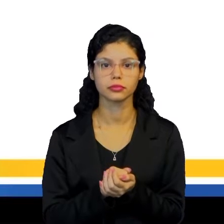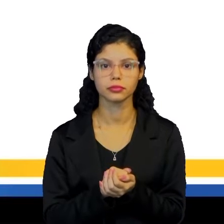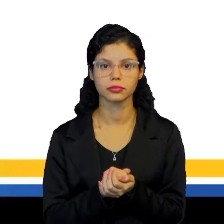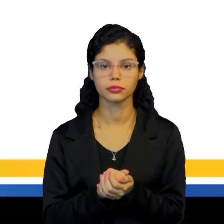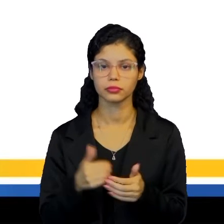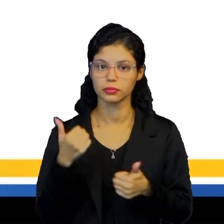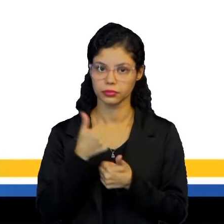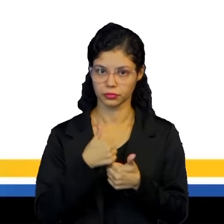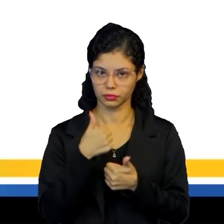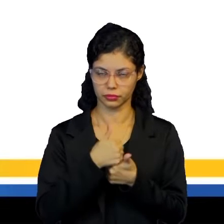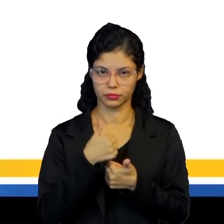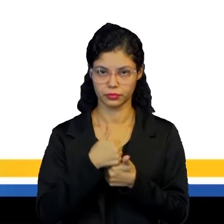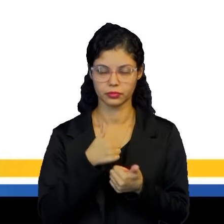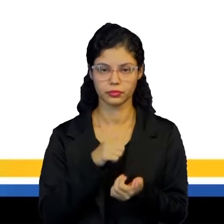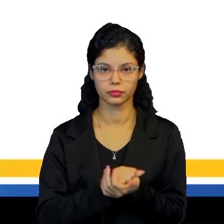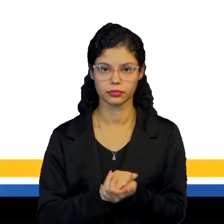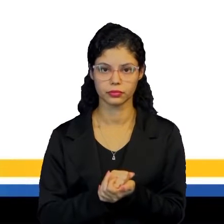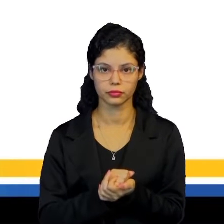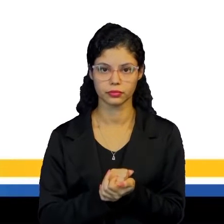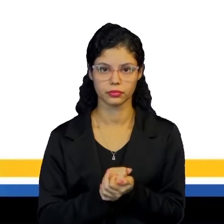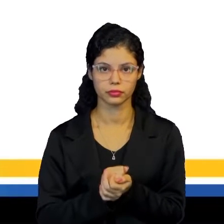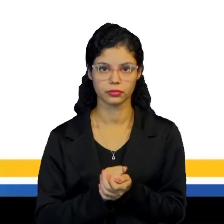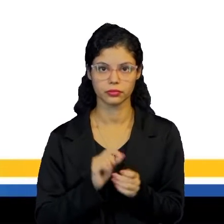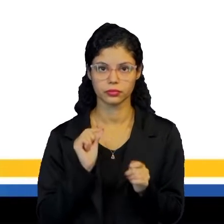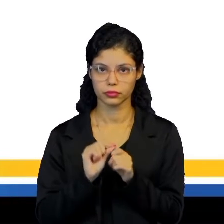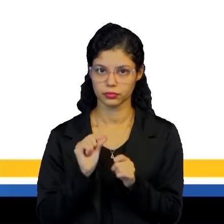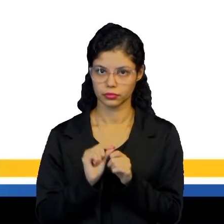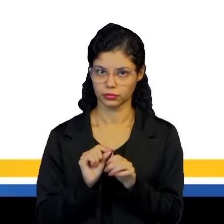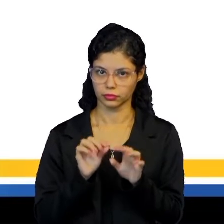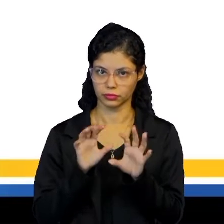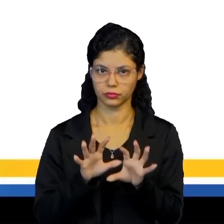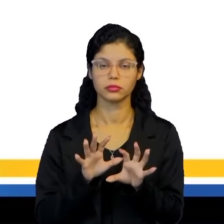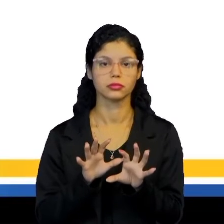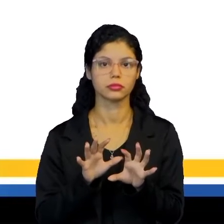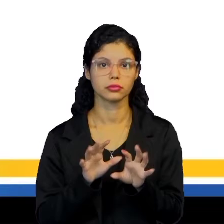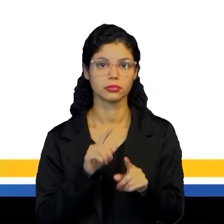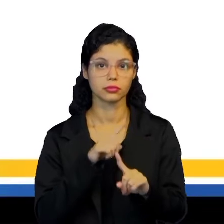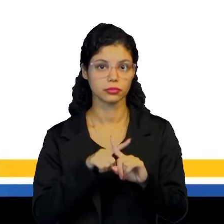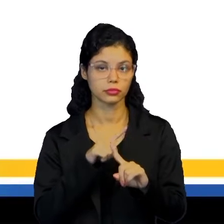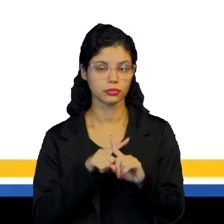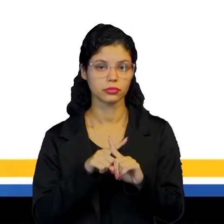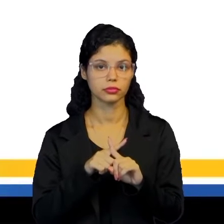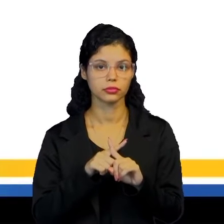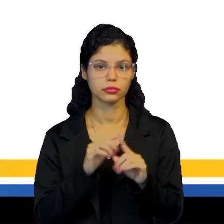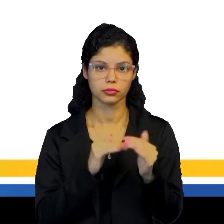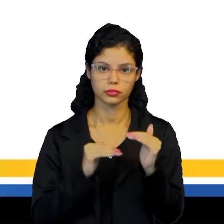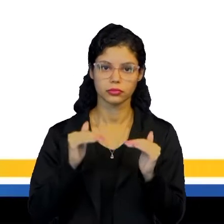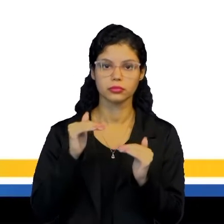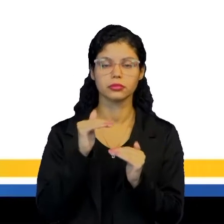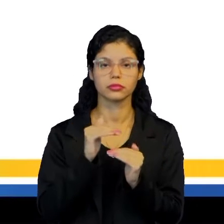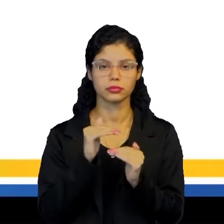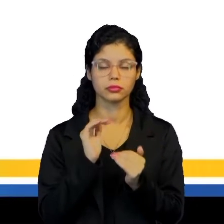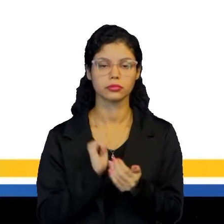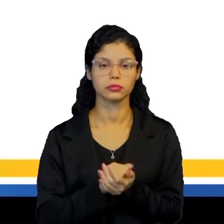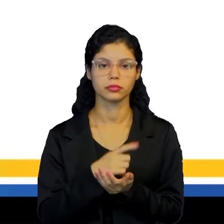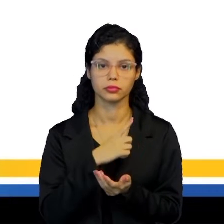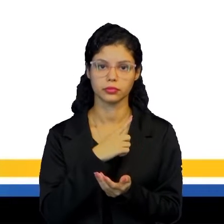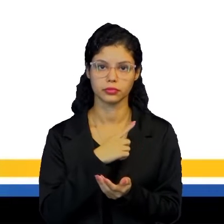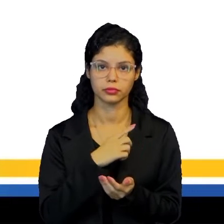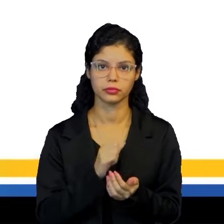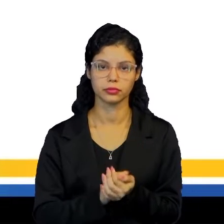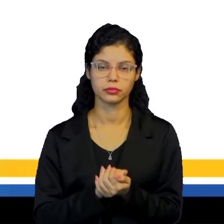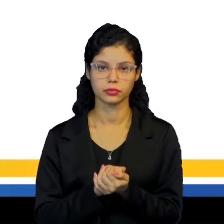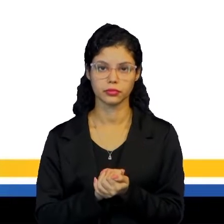a subtração. E fazendo a subtração dessa multiplicação que veio acima, nós vamos obter,